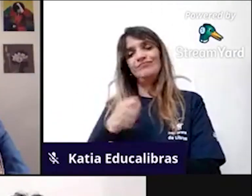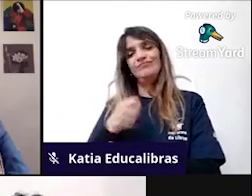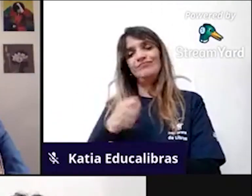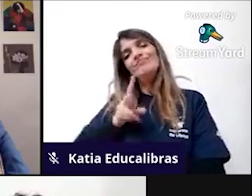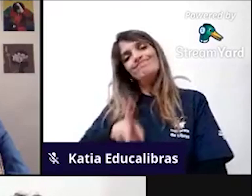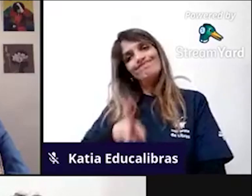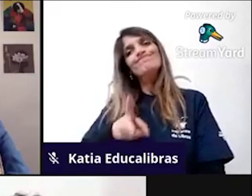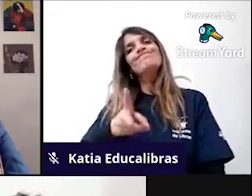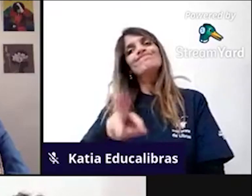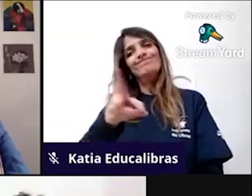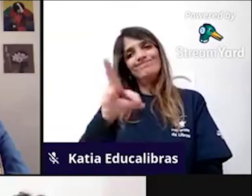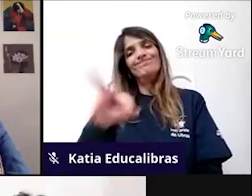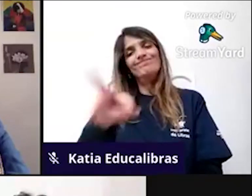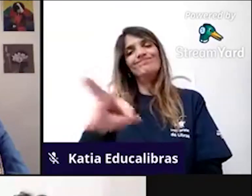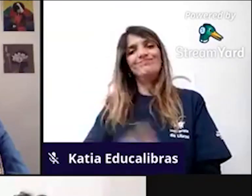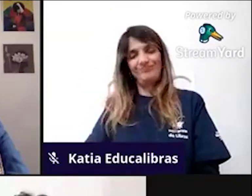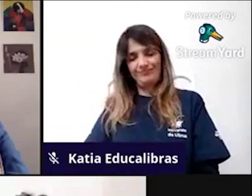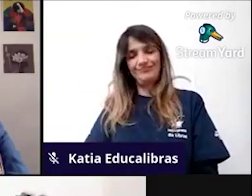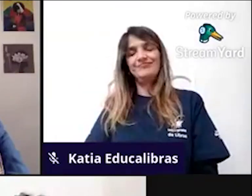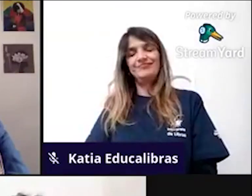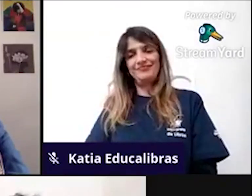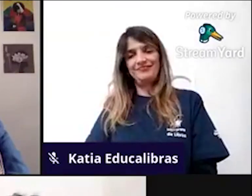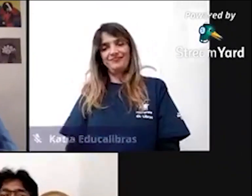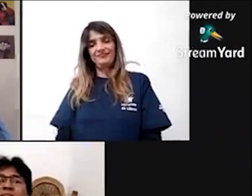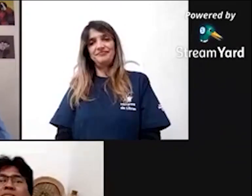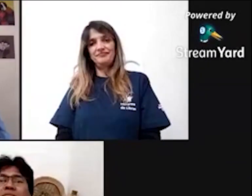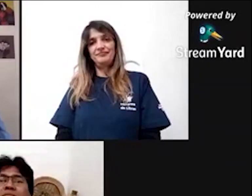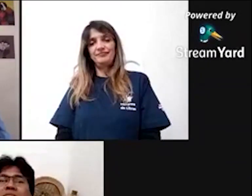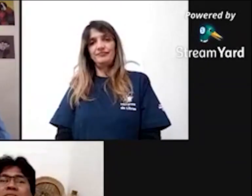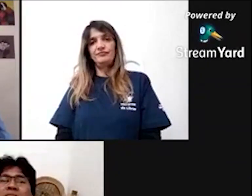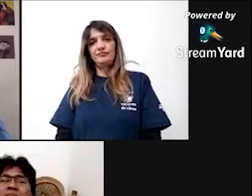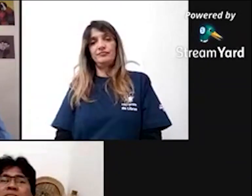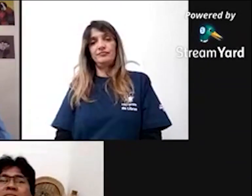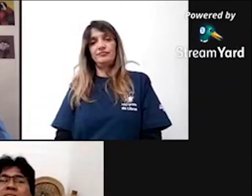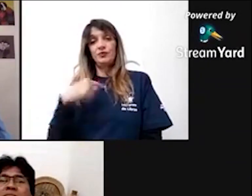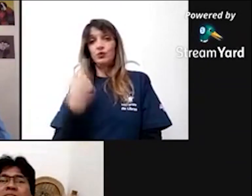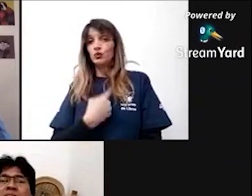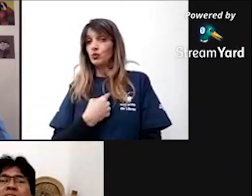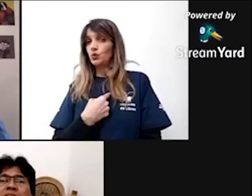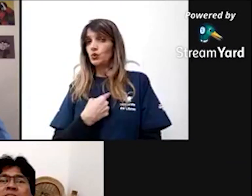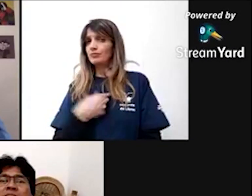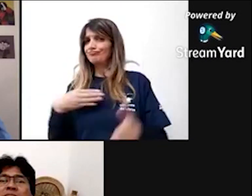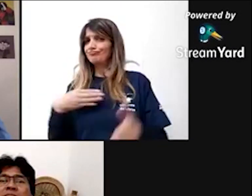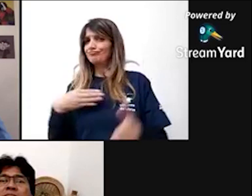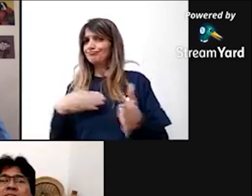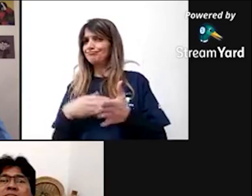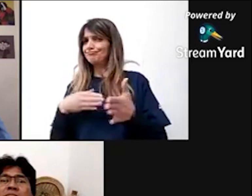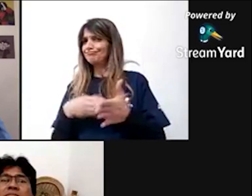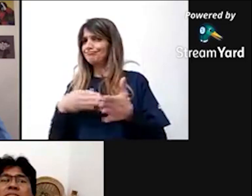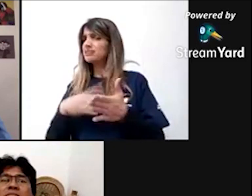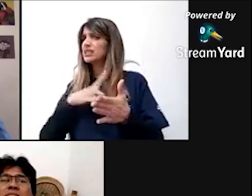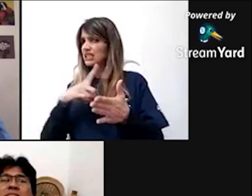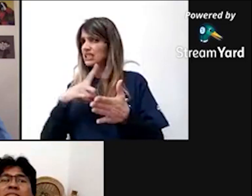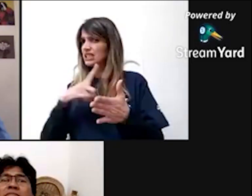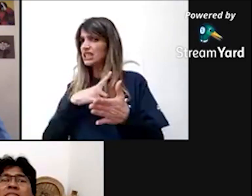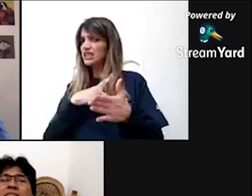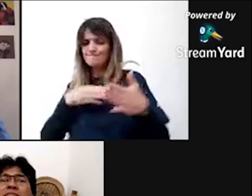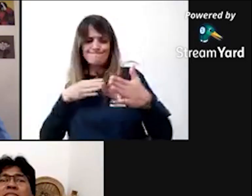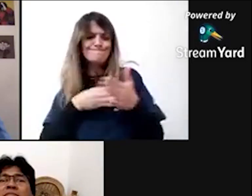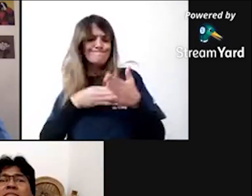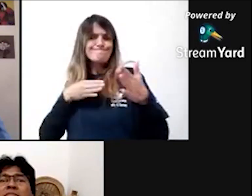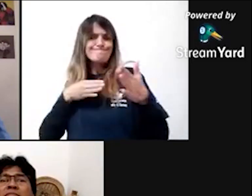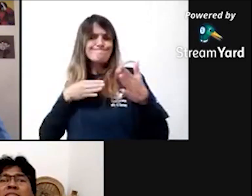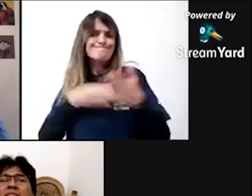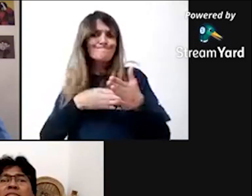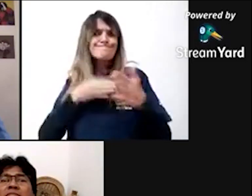adiante. Nós temos que, quando encontramos os obstáculos, nós temos que